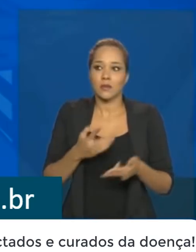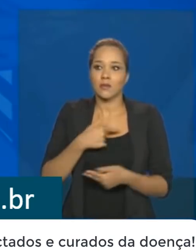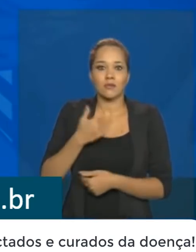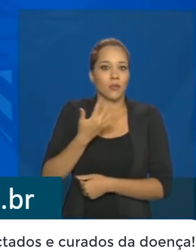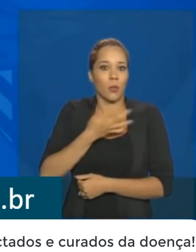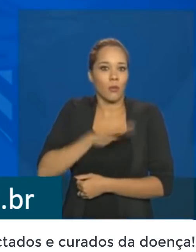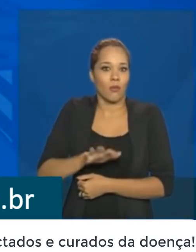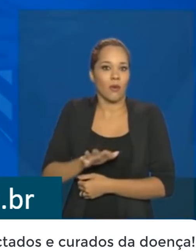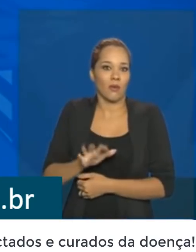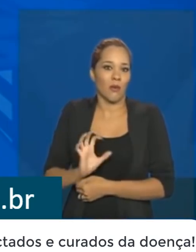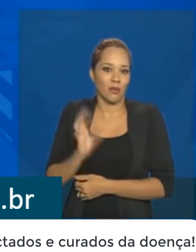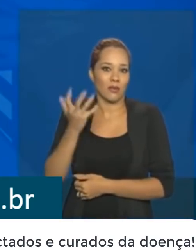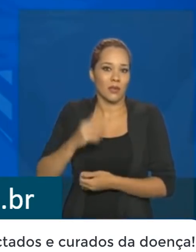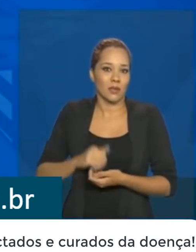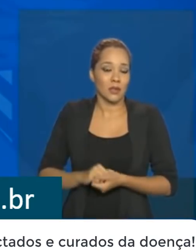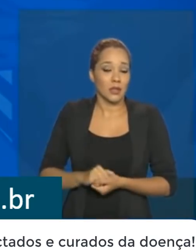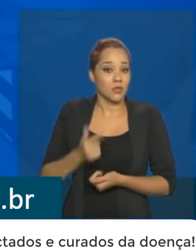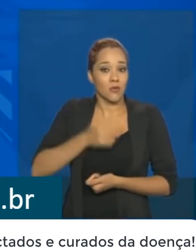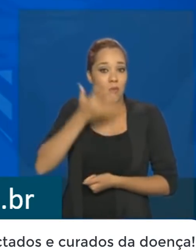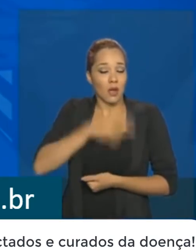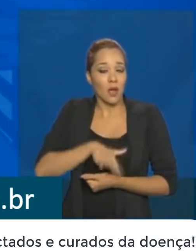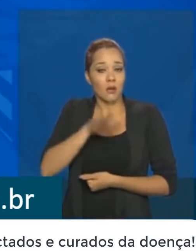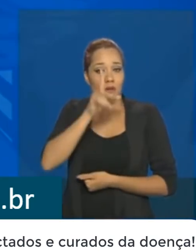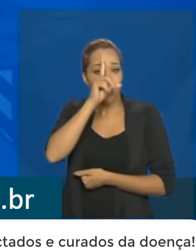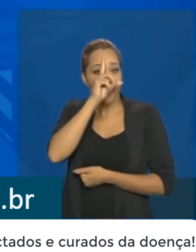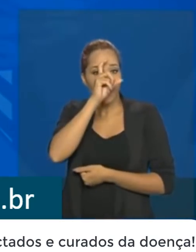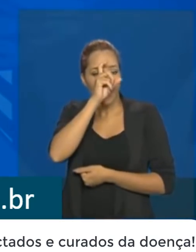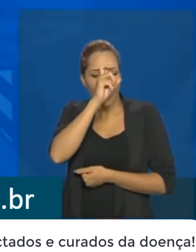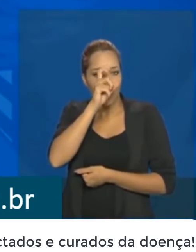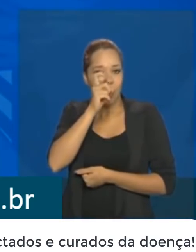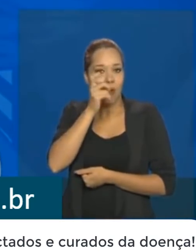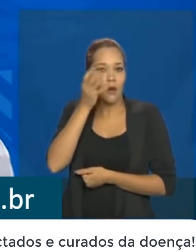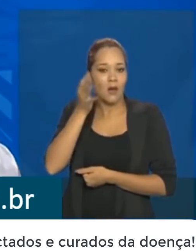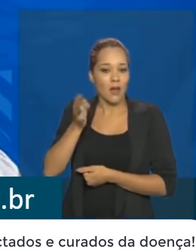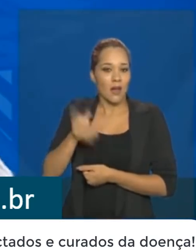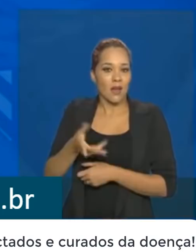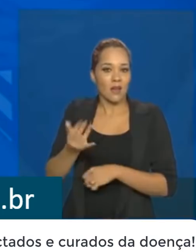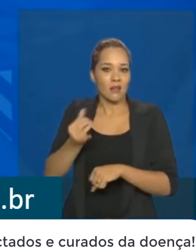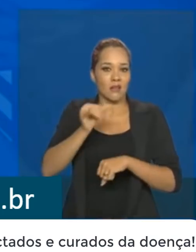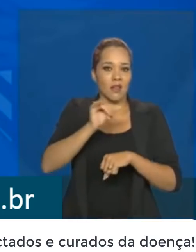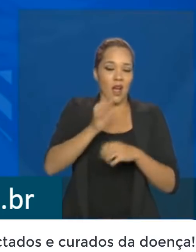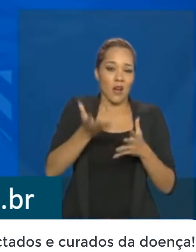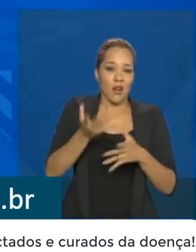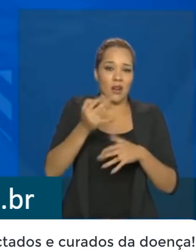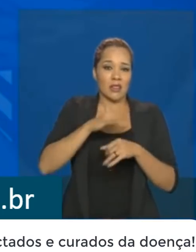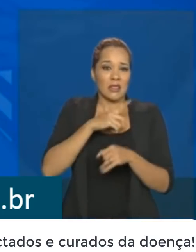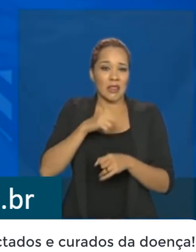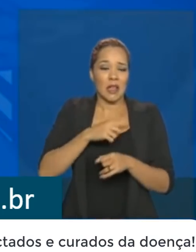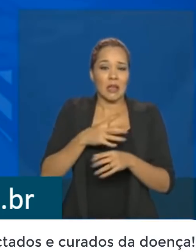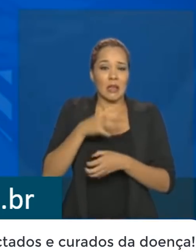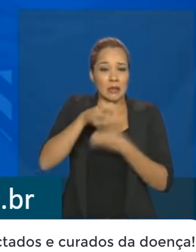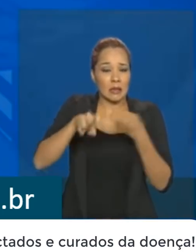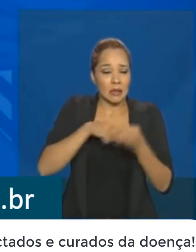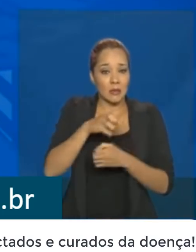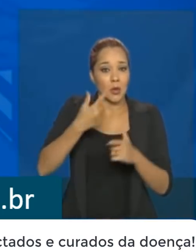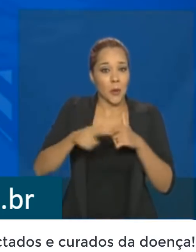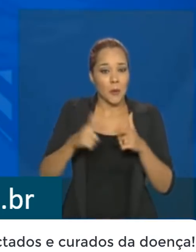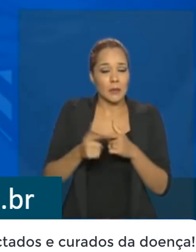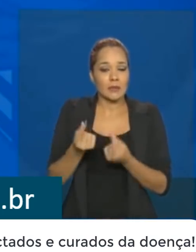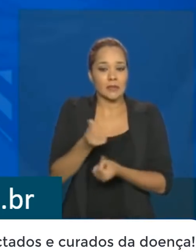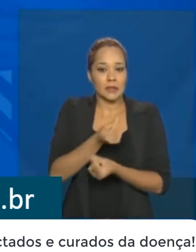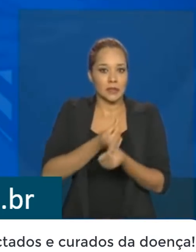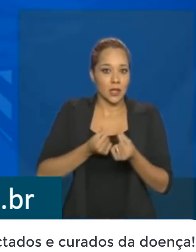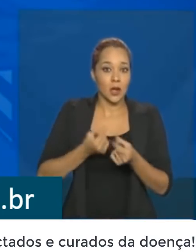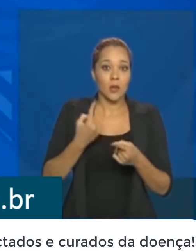não queremos. Nós não queremos que os hospitais se descapitalizem nesse momento, que tem uma crise financeira nesse momento,